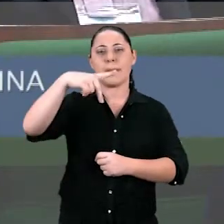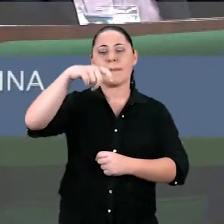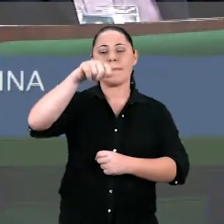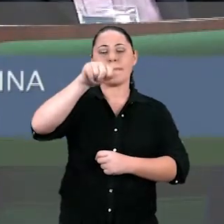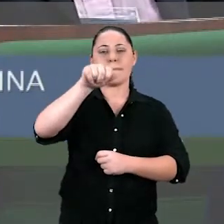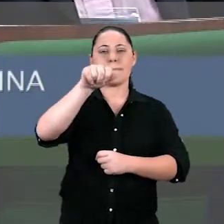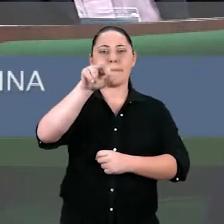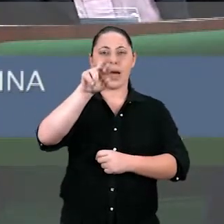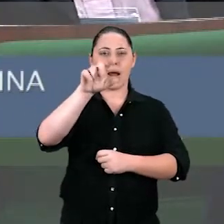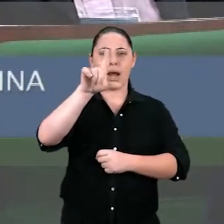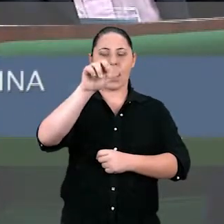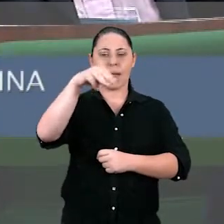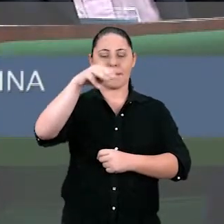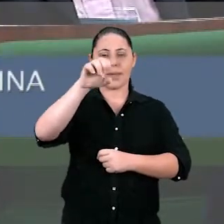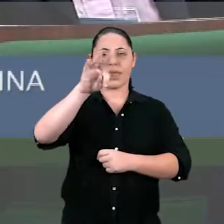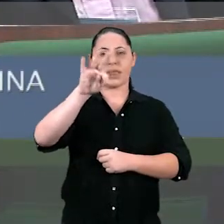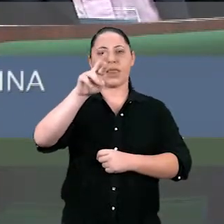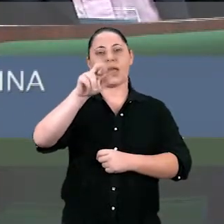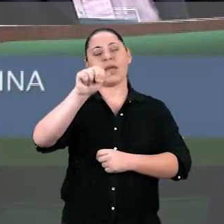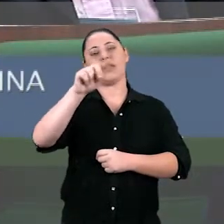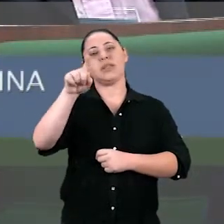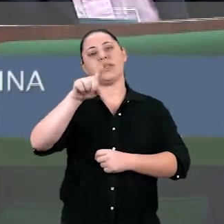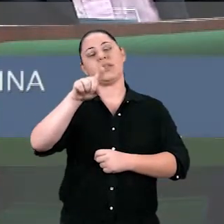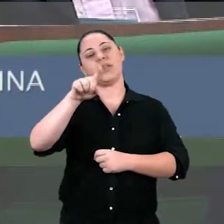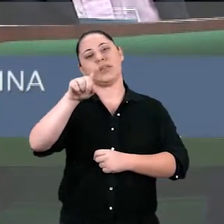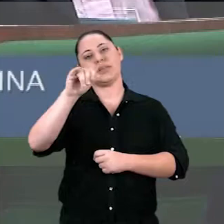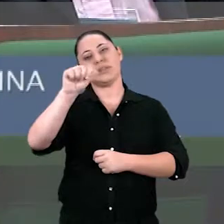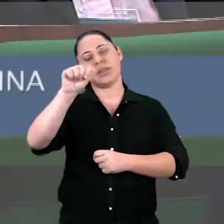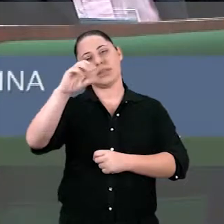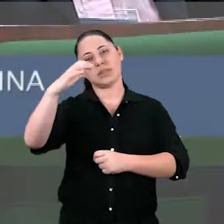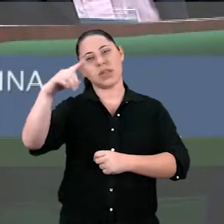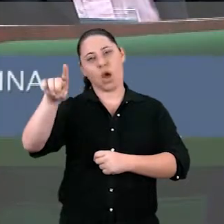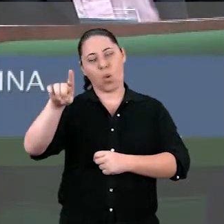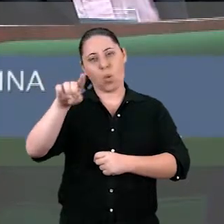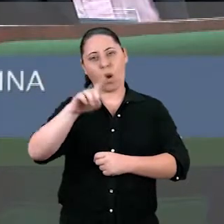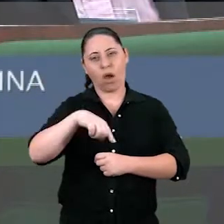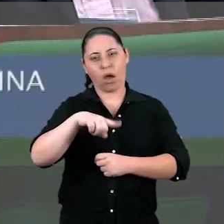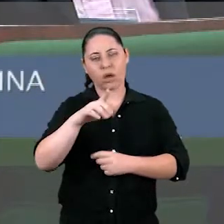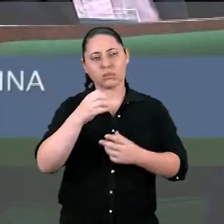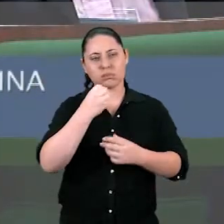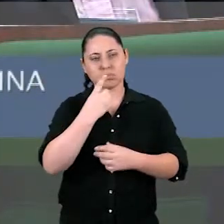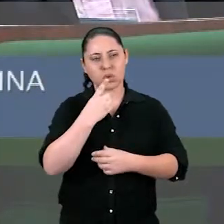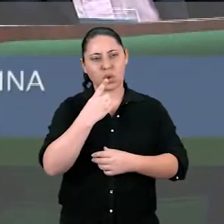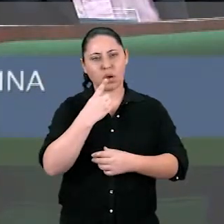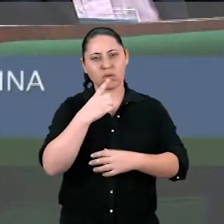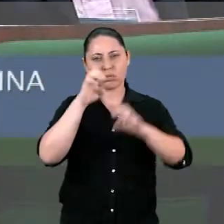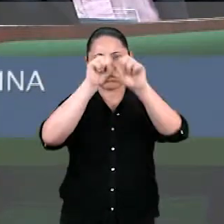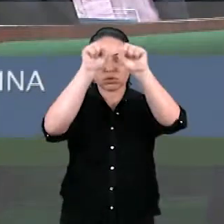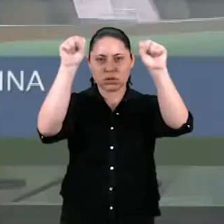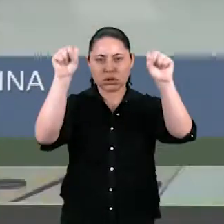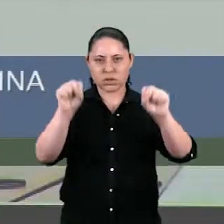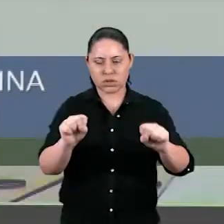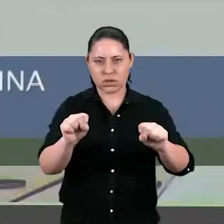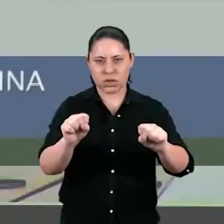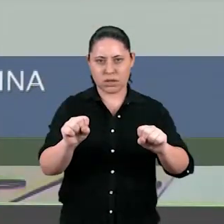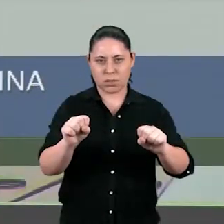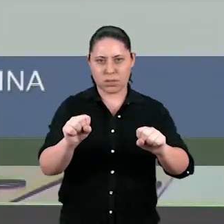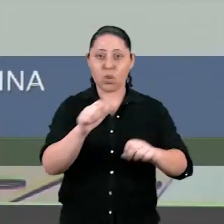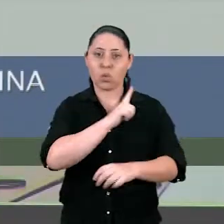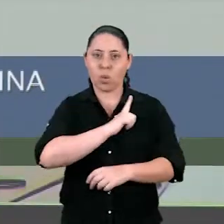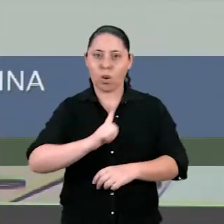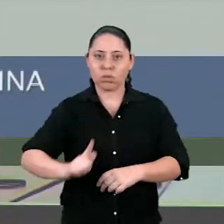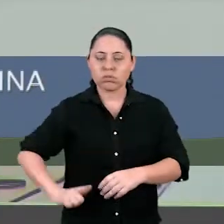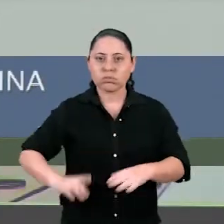presidencialismo. Quando nós pensamos em um bom sistema de governo democrático, para um governo democrático funcionar,